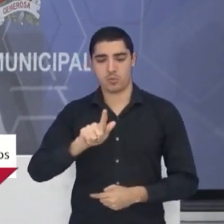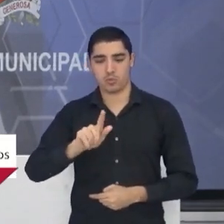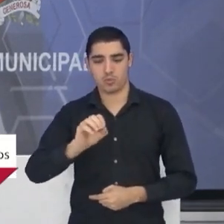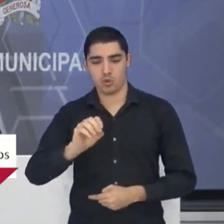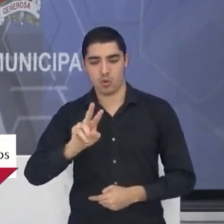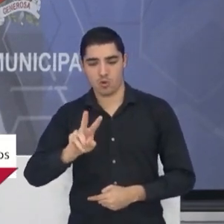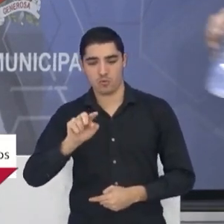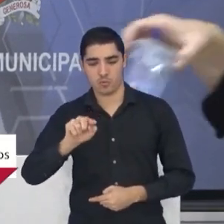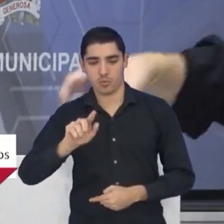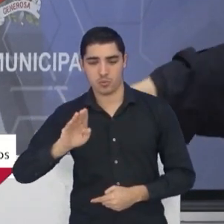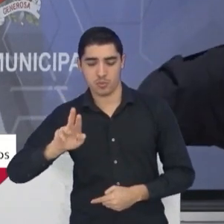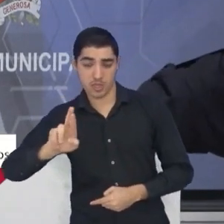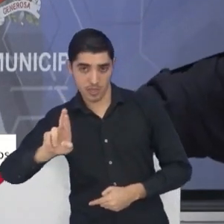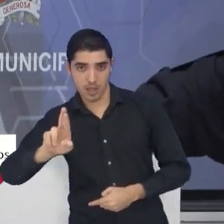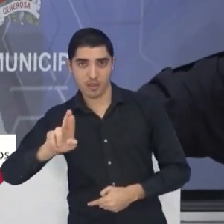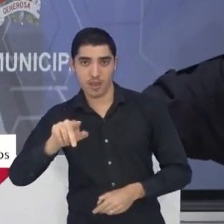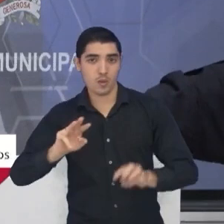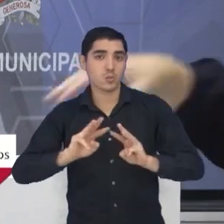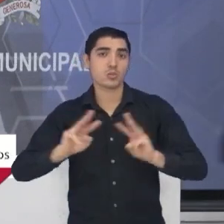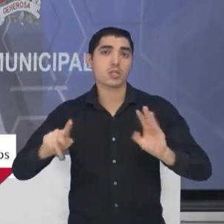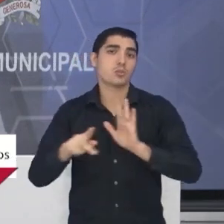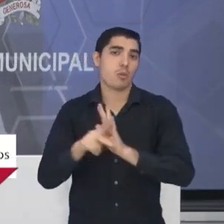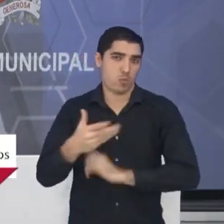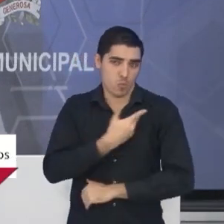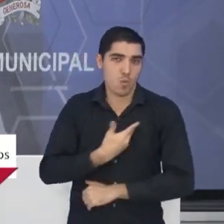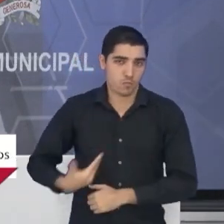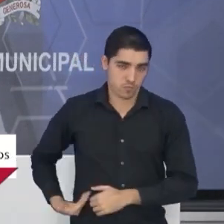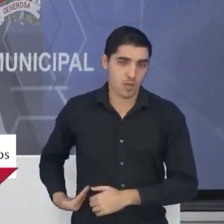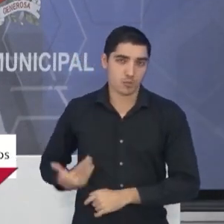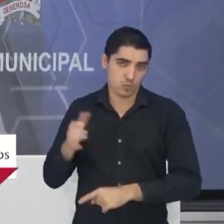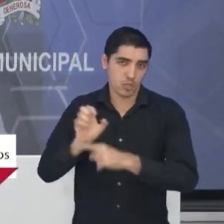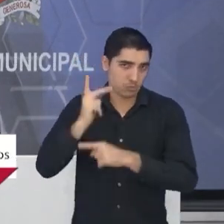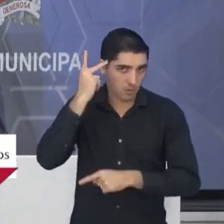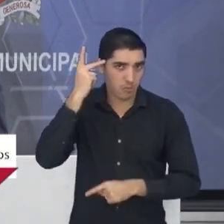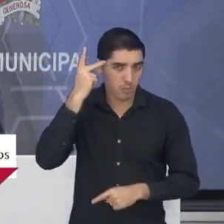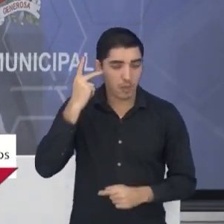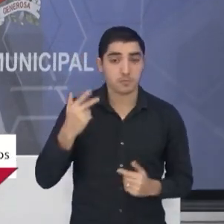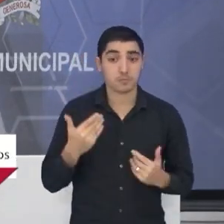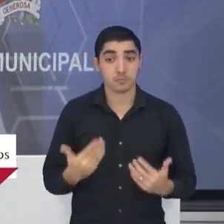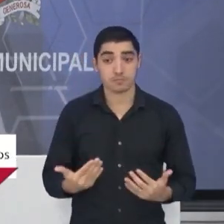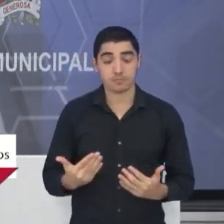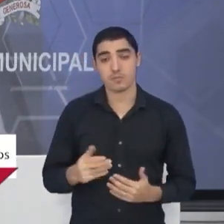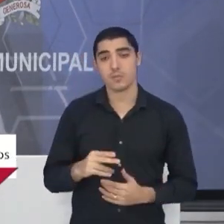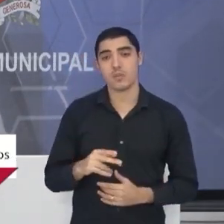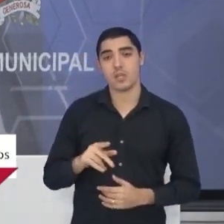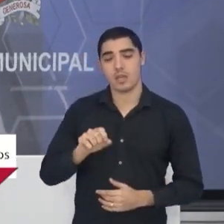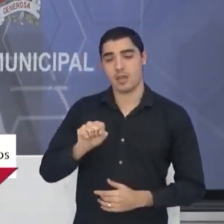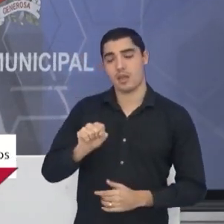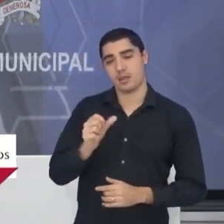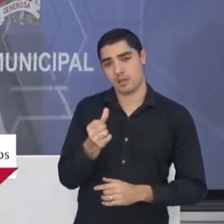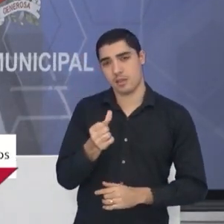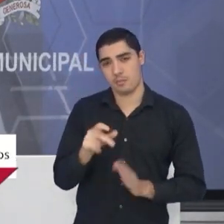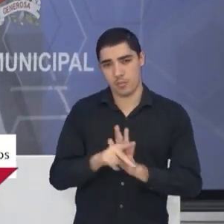para permitir a interação entre os os órgãos e os poderes do Estado o site é o sei.cidades.gov.br